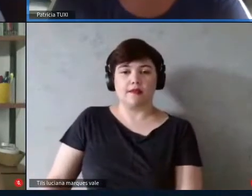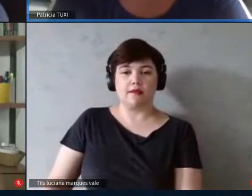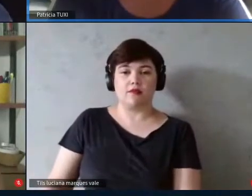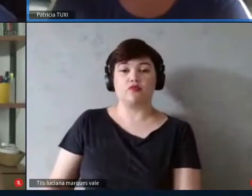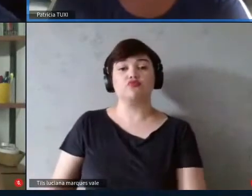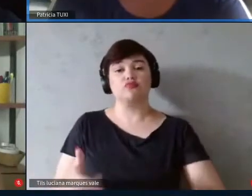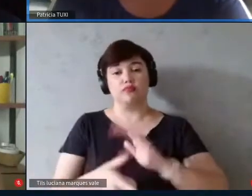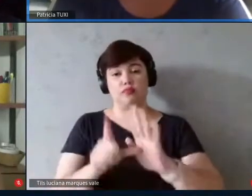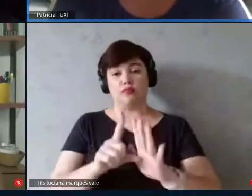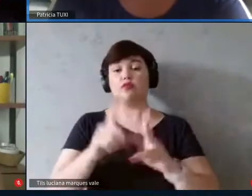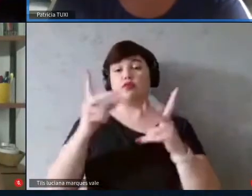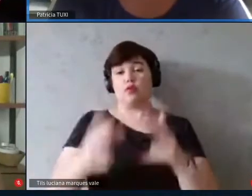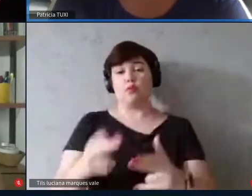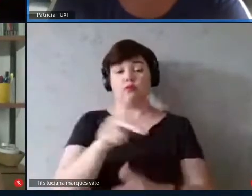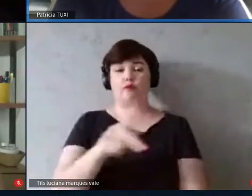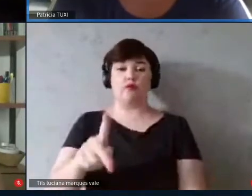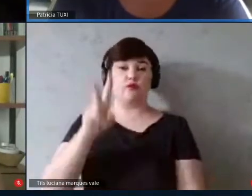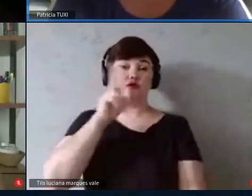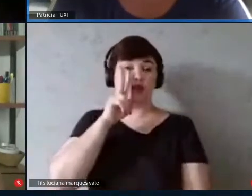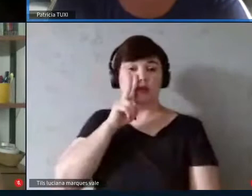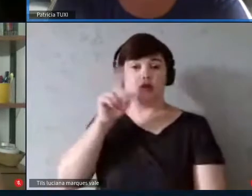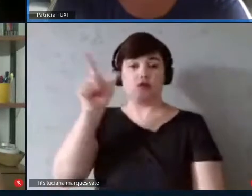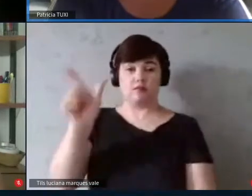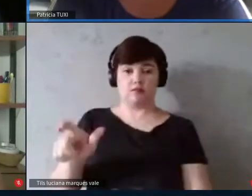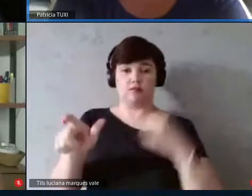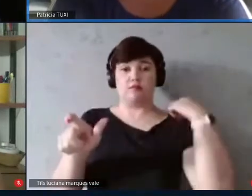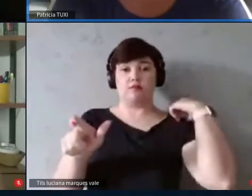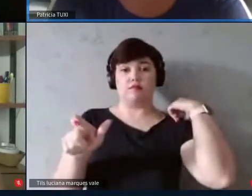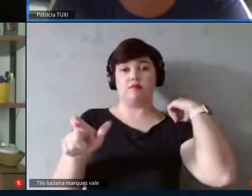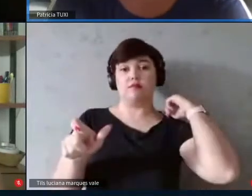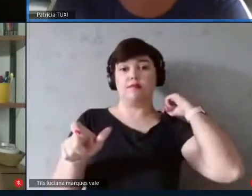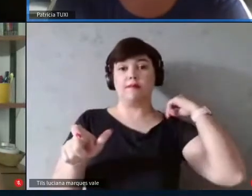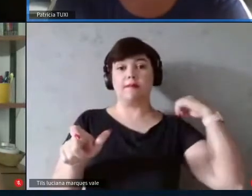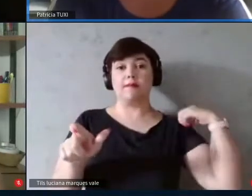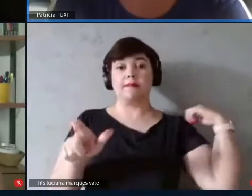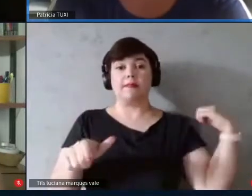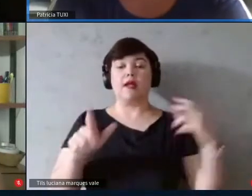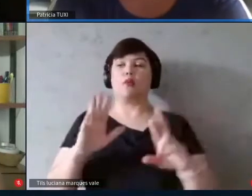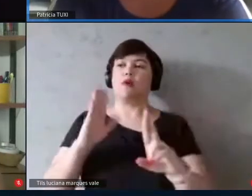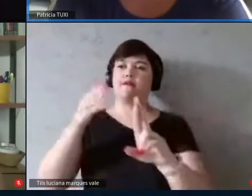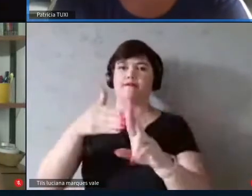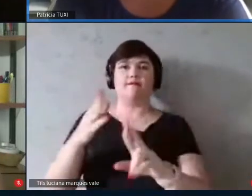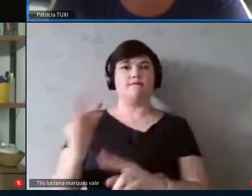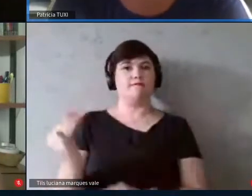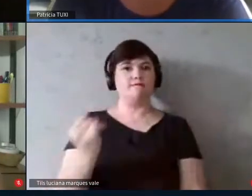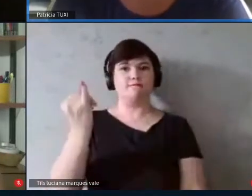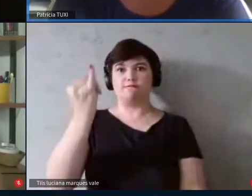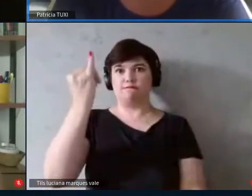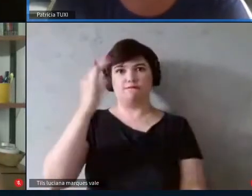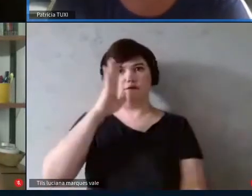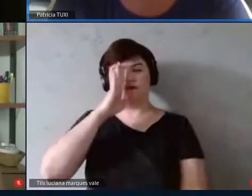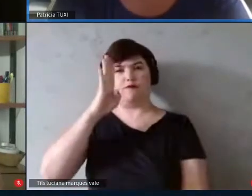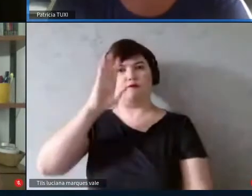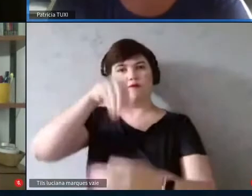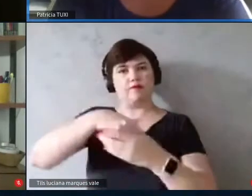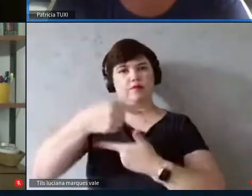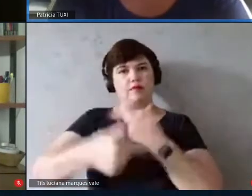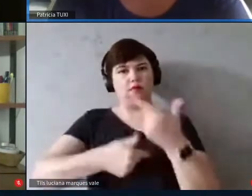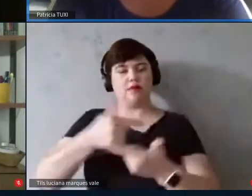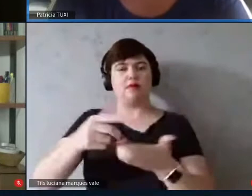professor Vinícius Nascimento, que é uma referência muito forte na área de